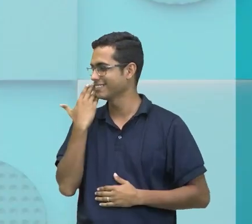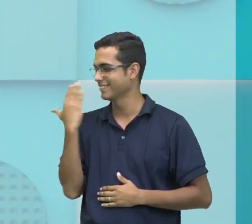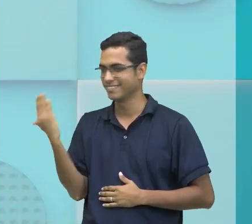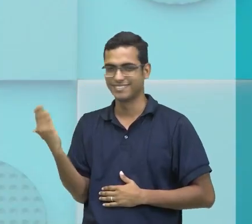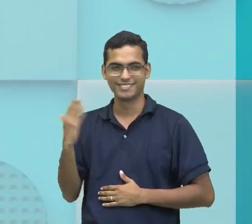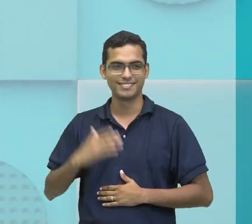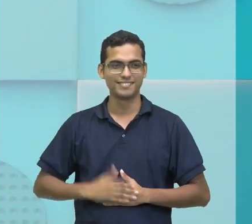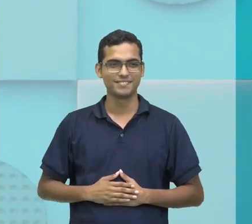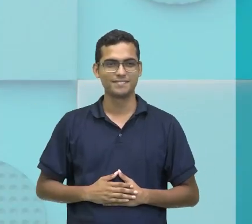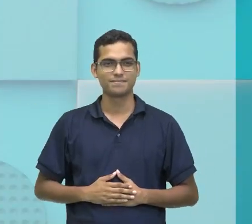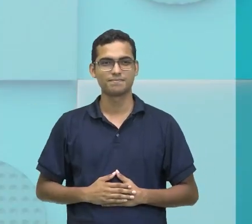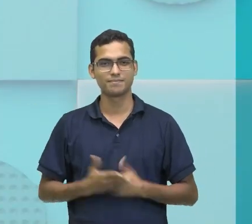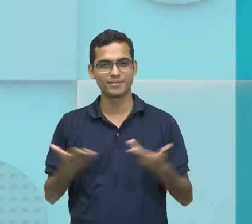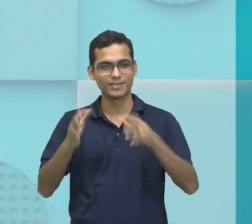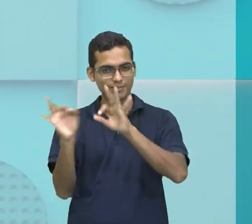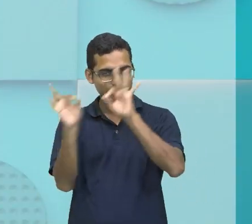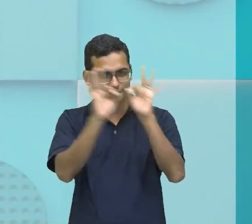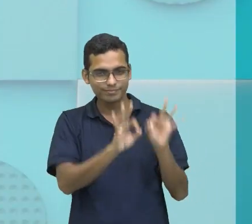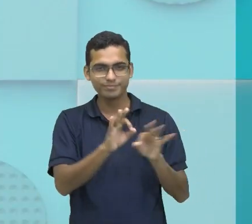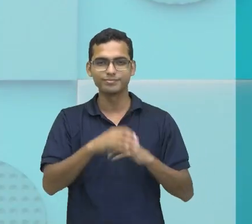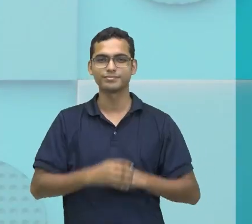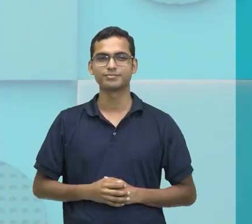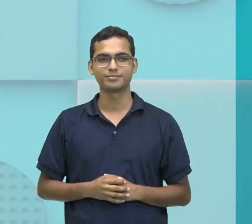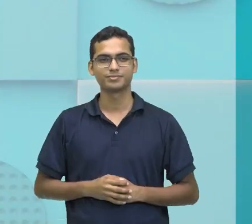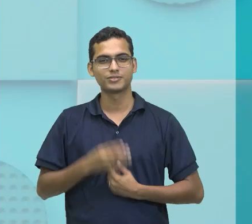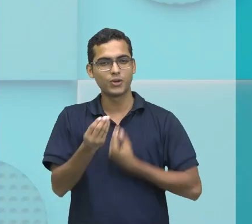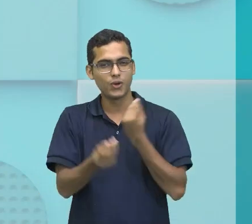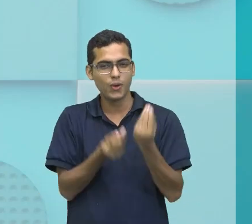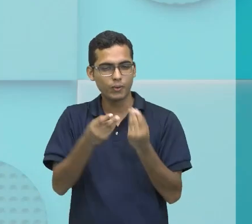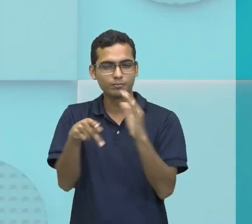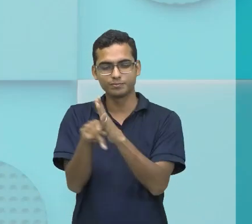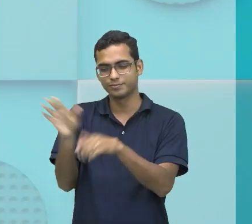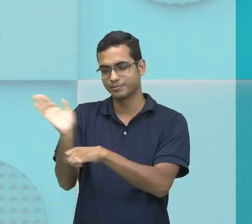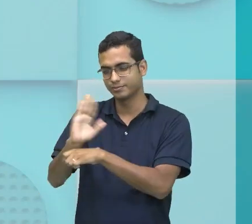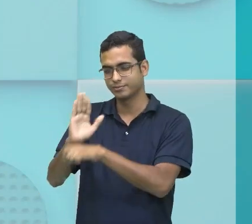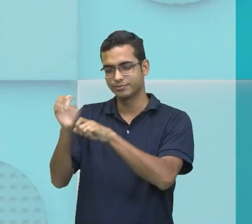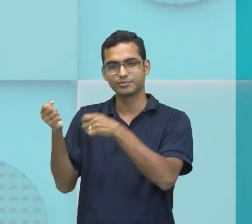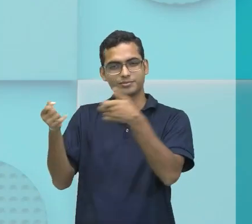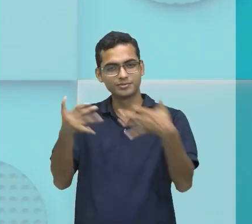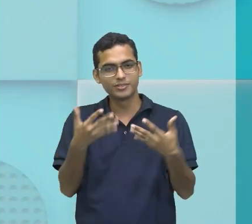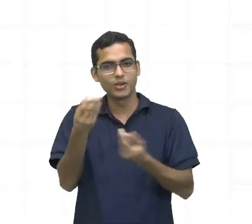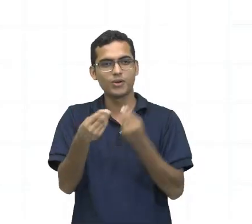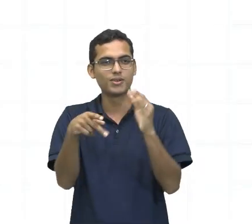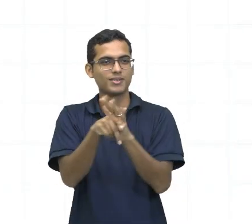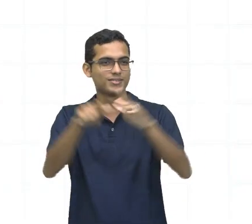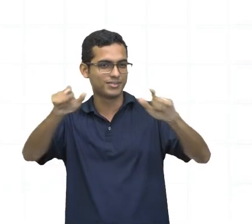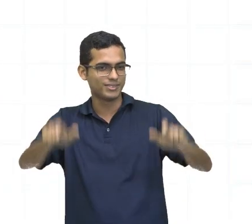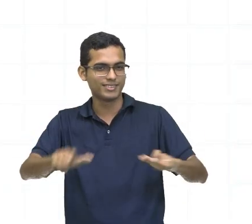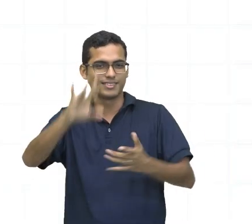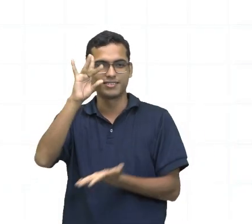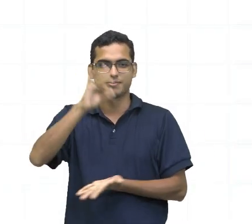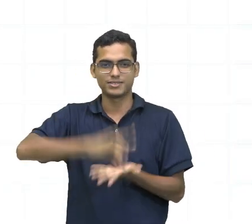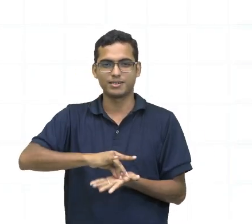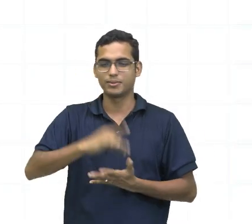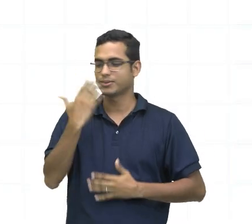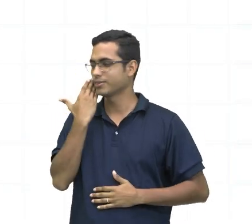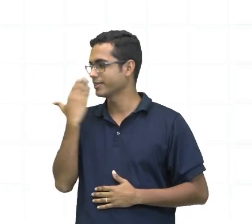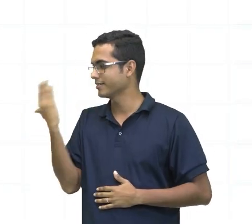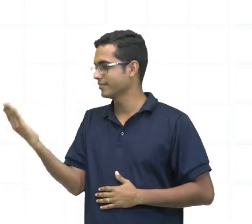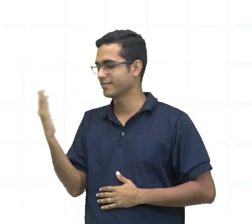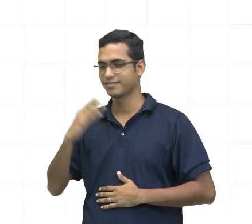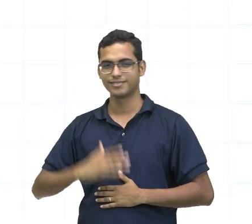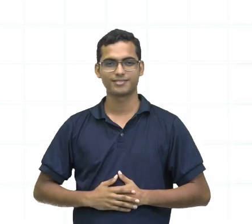vocês aí, né, o que foi falado no vídeo, explicando um pouquinho mais como se localizar no espaço. Olha só. Então, tem ali,